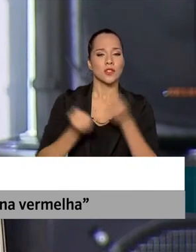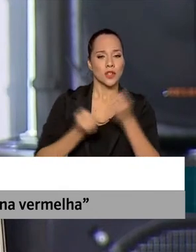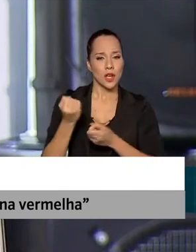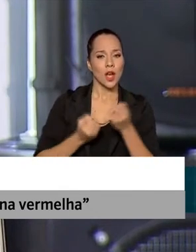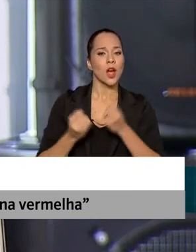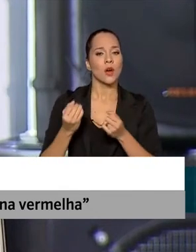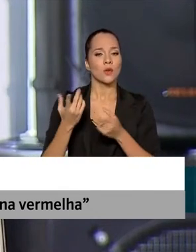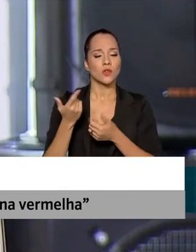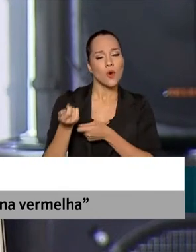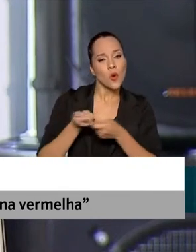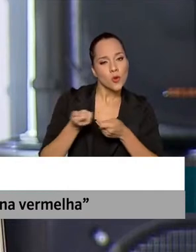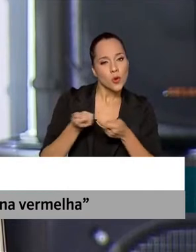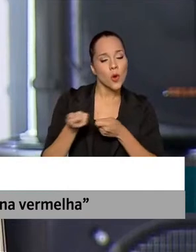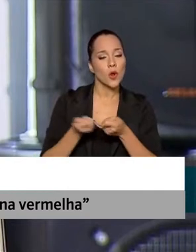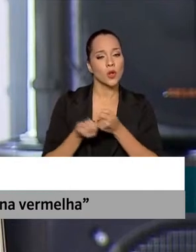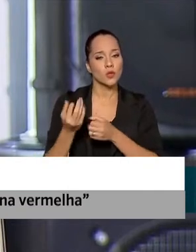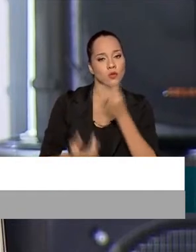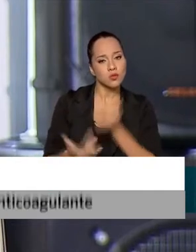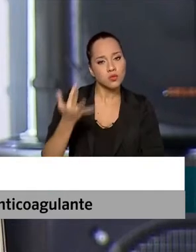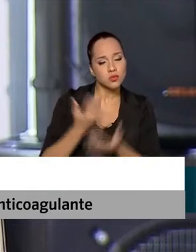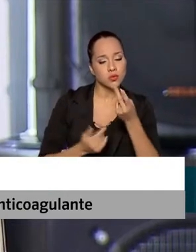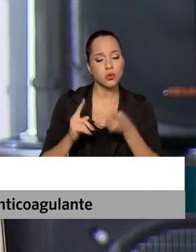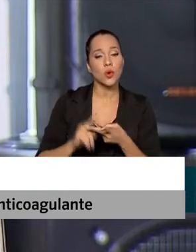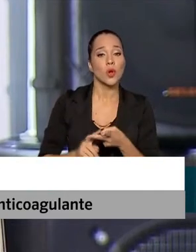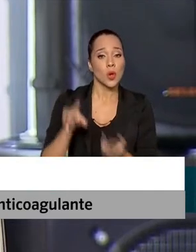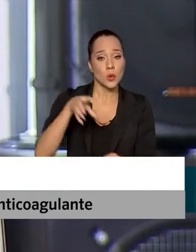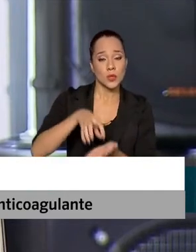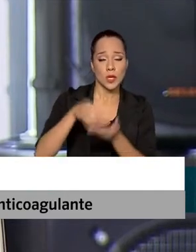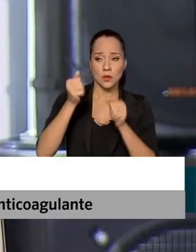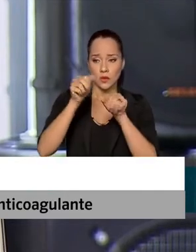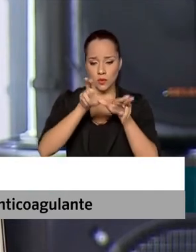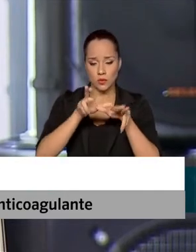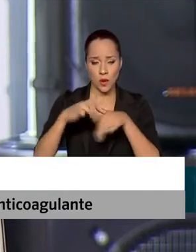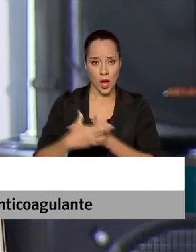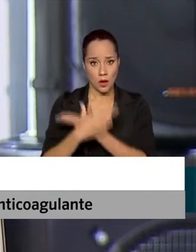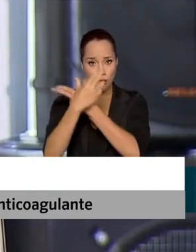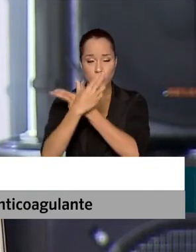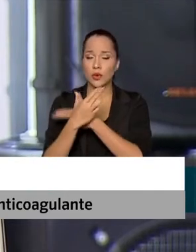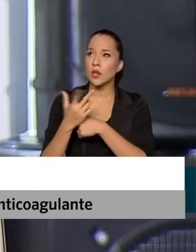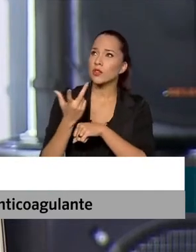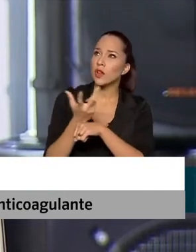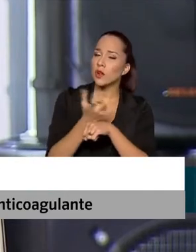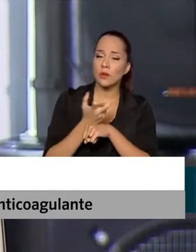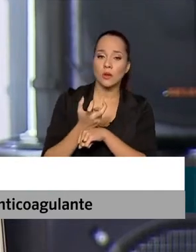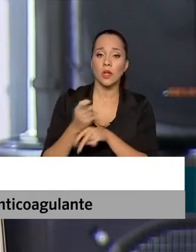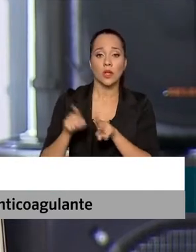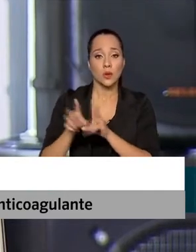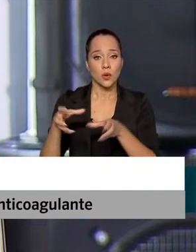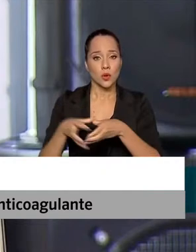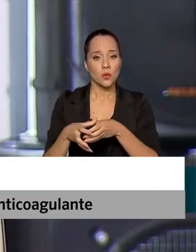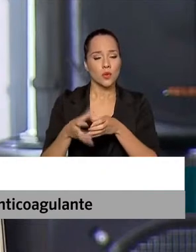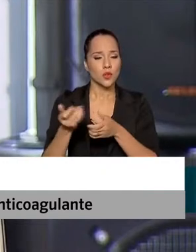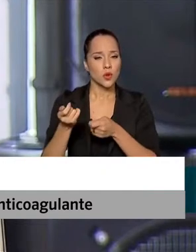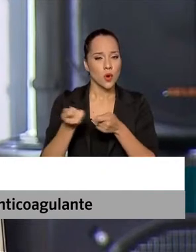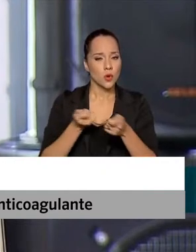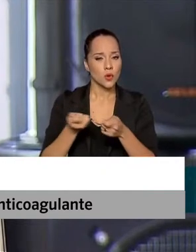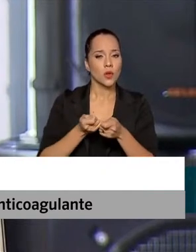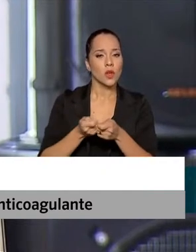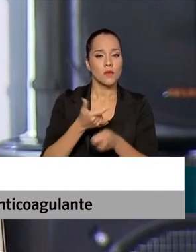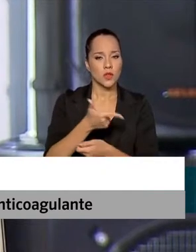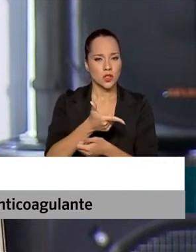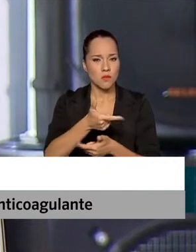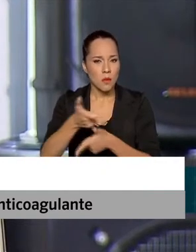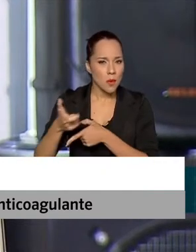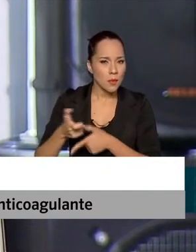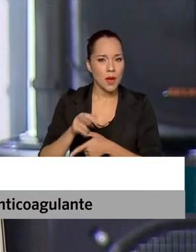de controle de fogo, centros de operação antiaéreos eletrônicos, conjuntos de comando e sistemas de armas